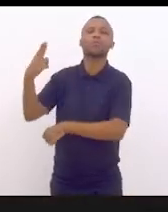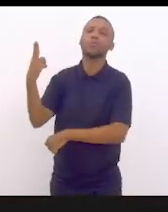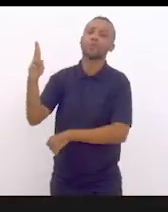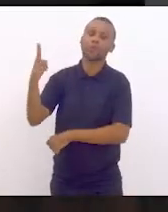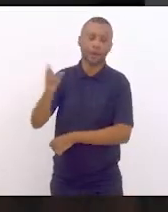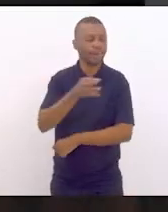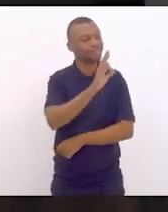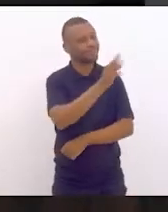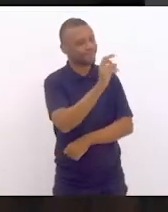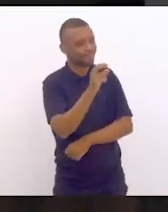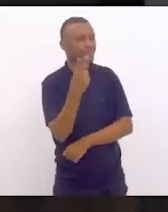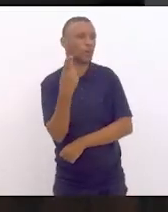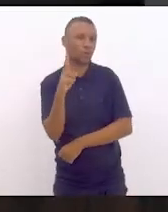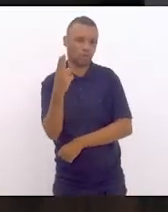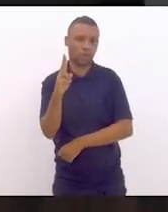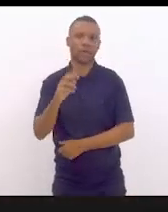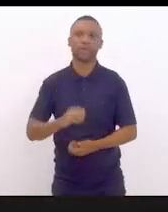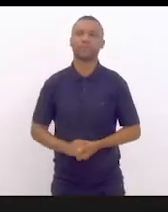Uruguaio. Era uruguaio, não é isso?